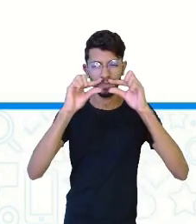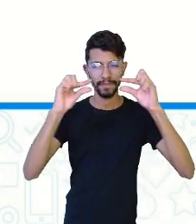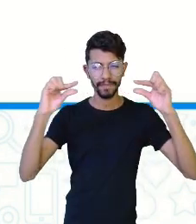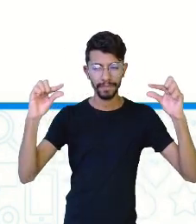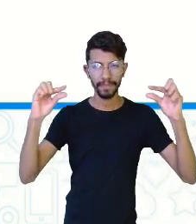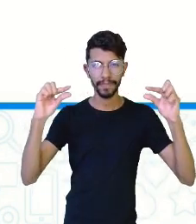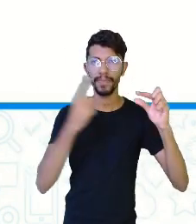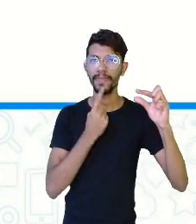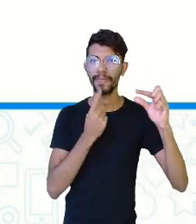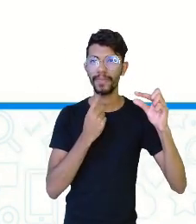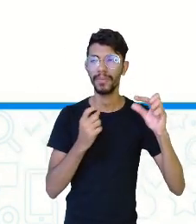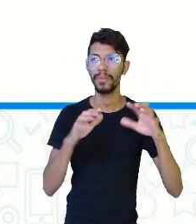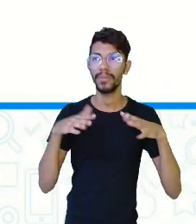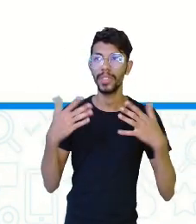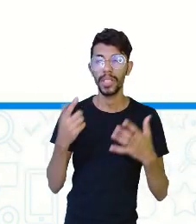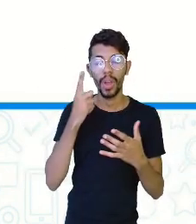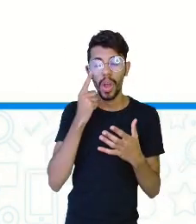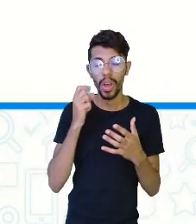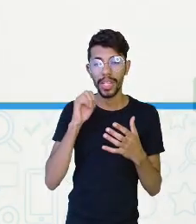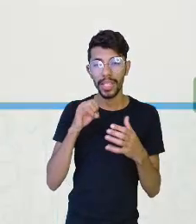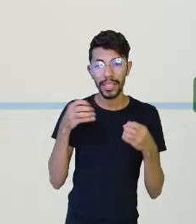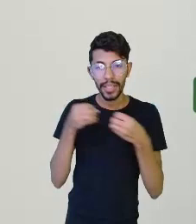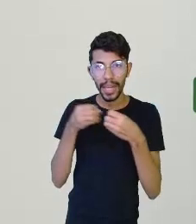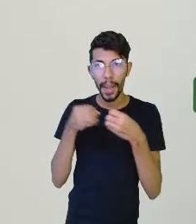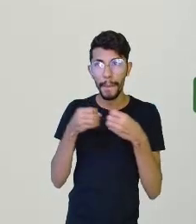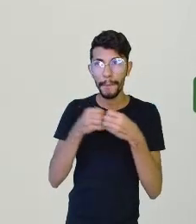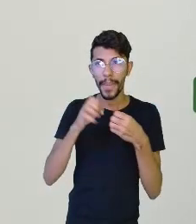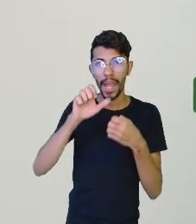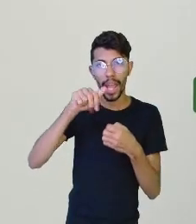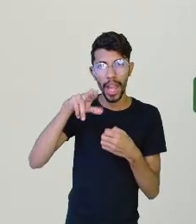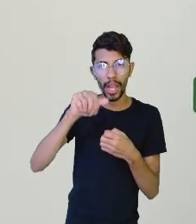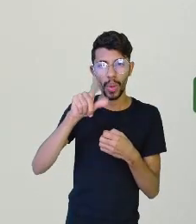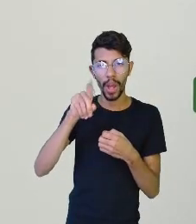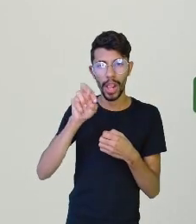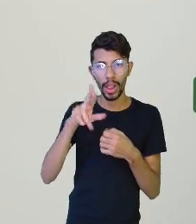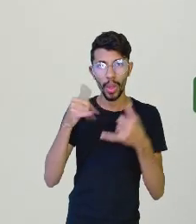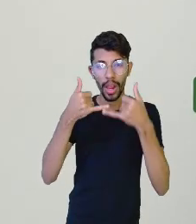o lugar estiver, quer dizer que ele recebe mais do calor do